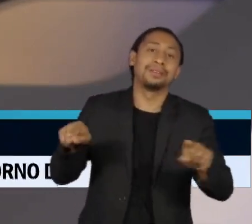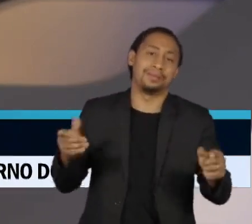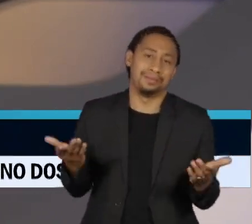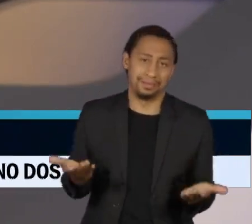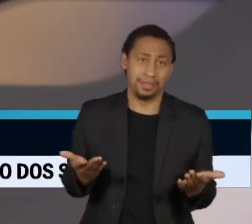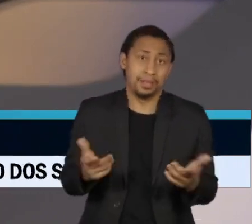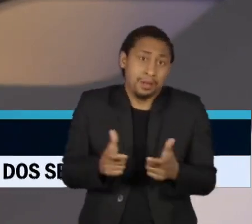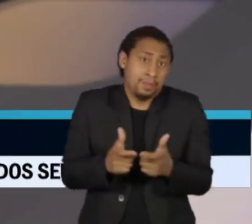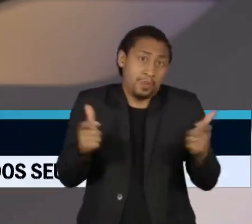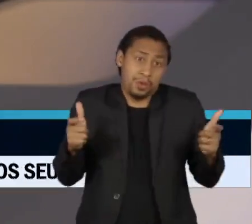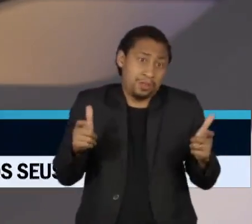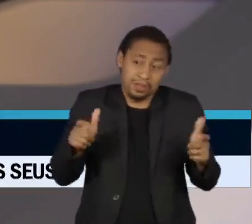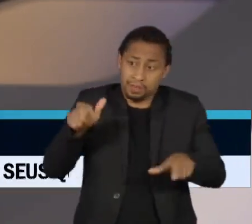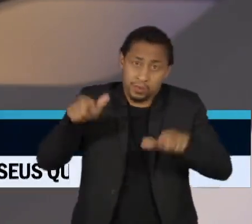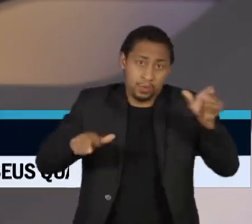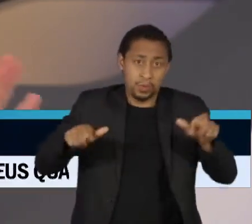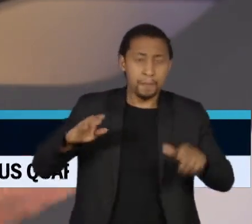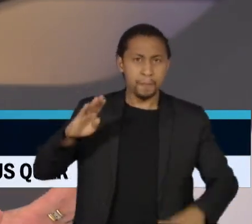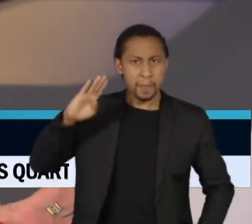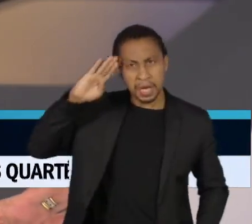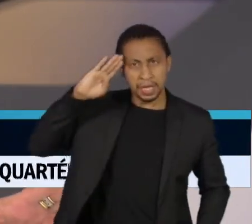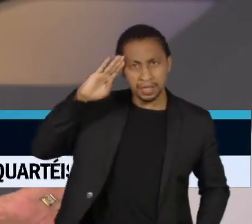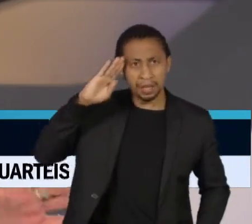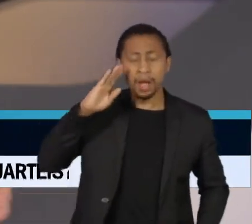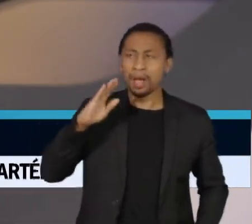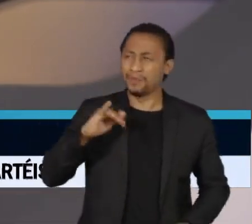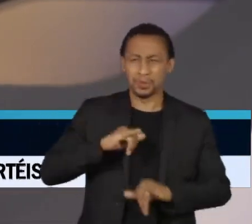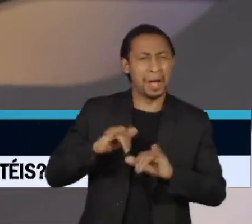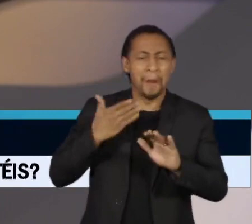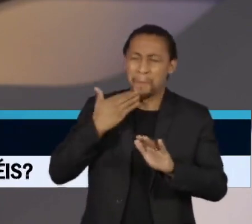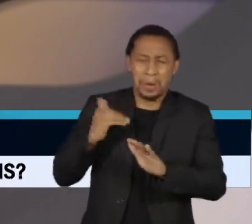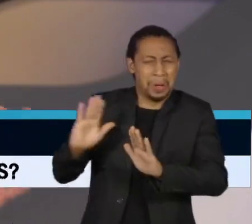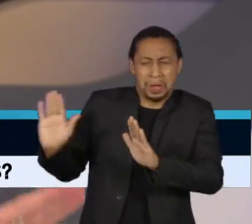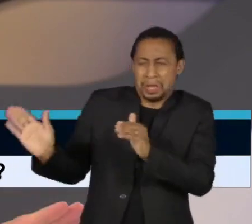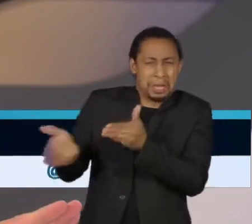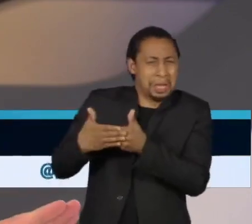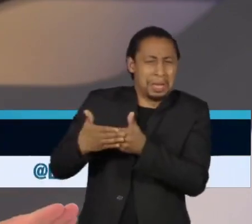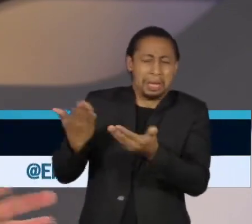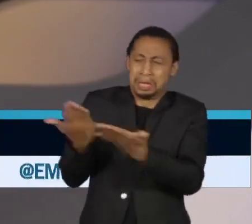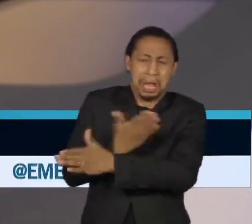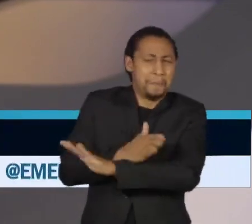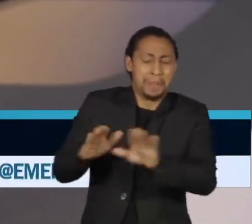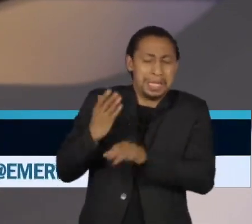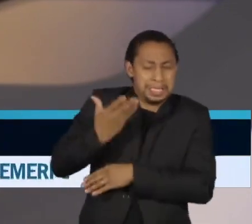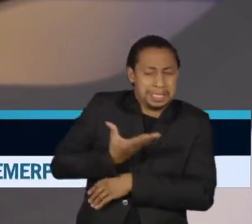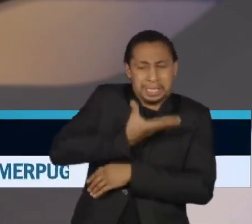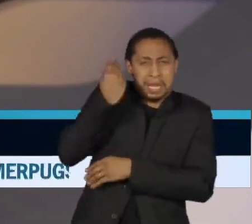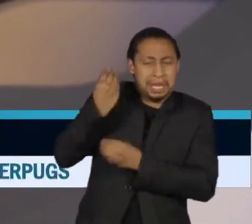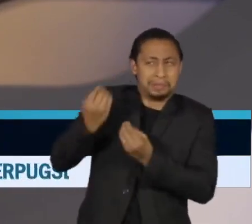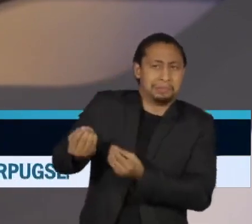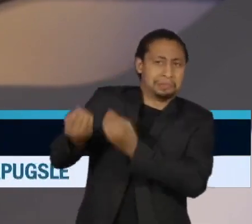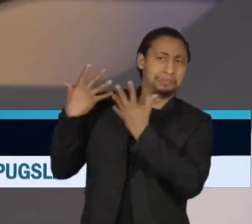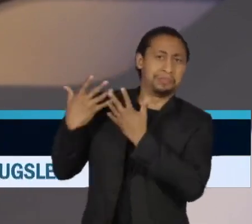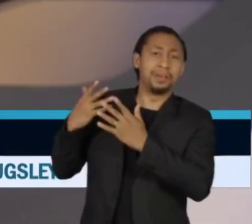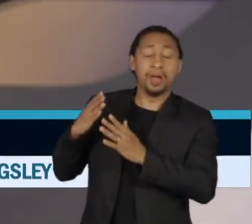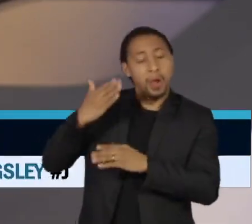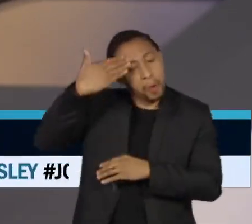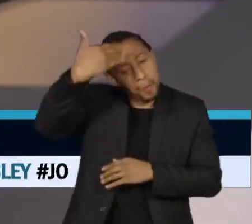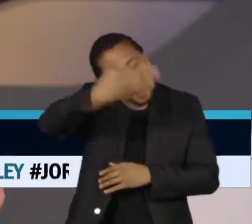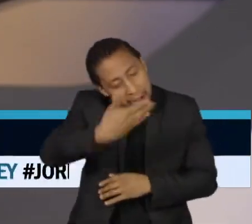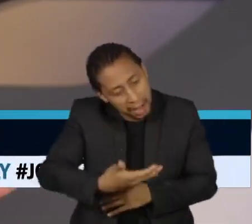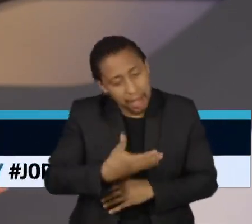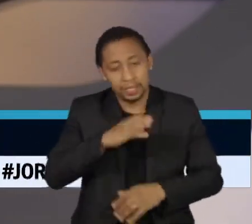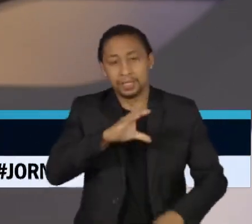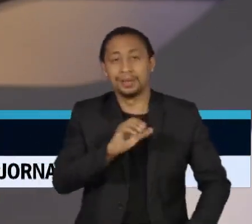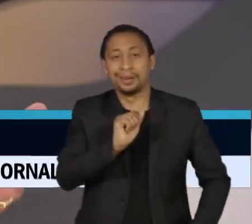militares, é tudo que eles querem ouvir. Eu quero encerrar esse assunto, vamos esquecer isso, vamos homenagear o Ustra. E,